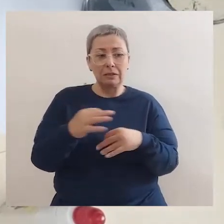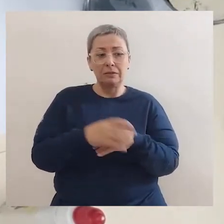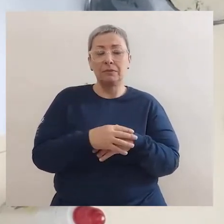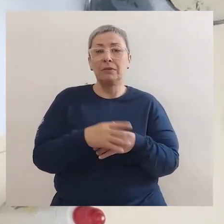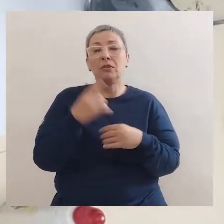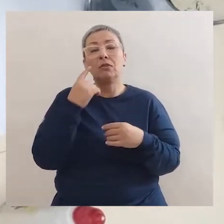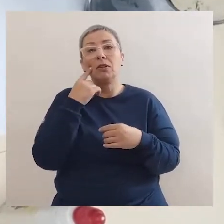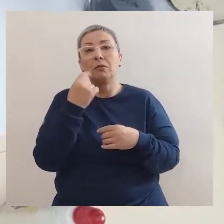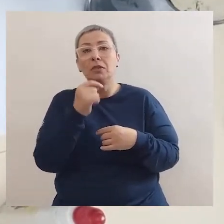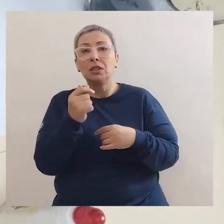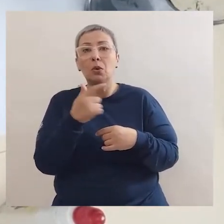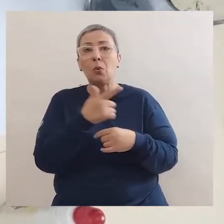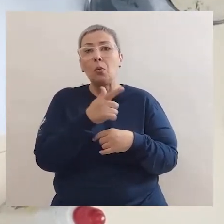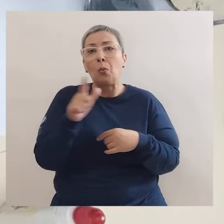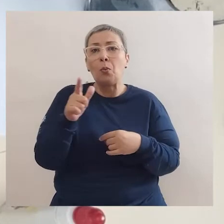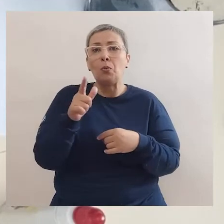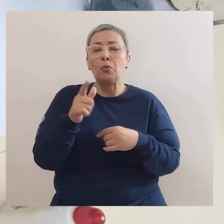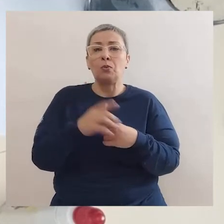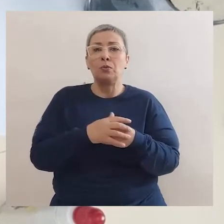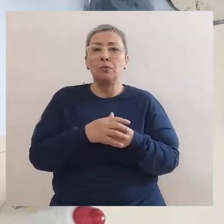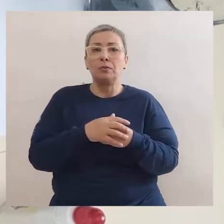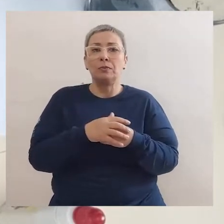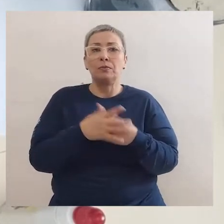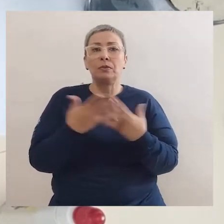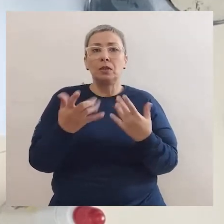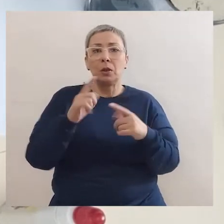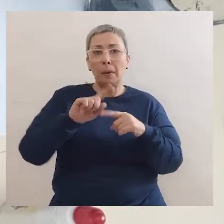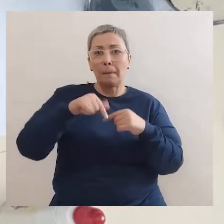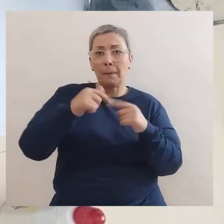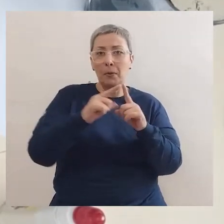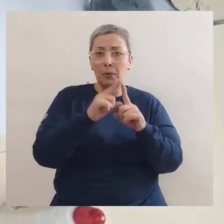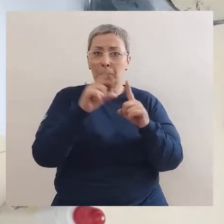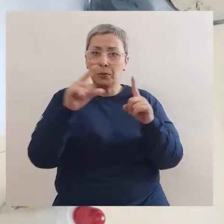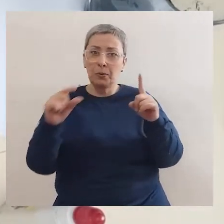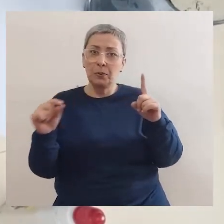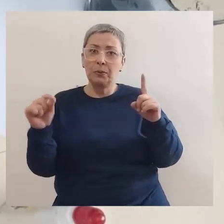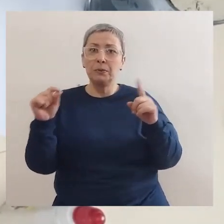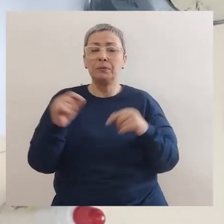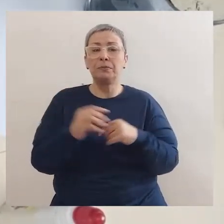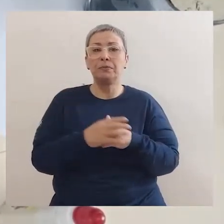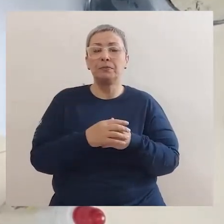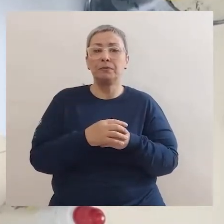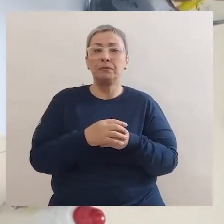uma outra aqui, ó, tá vendo? Faço uma folhinha aqui.